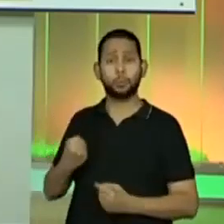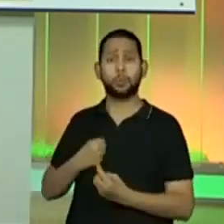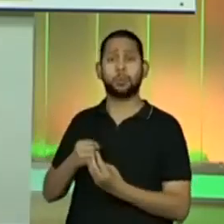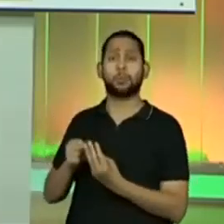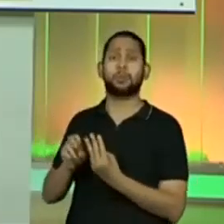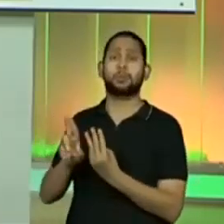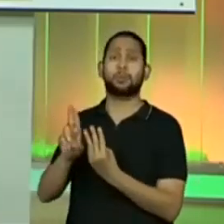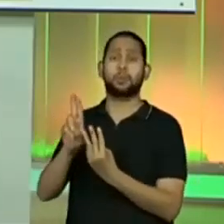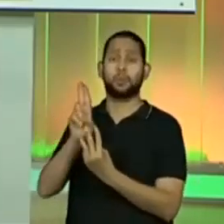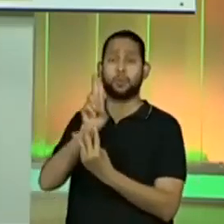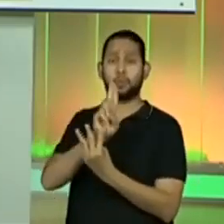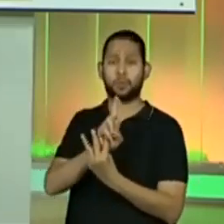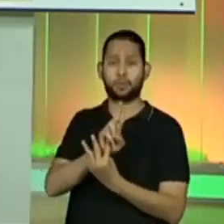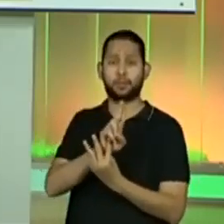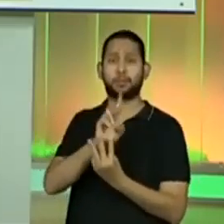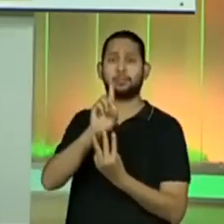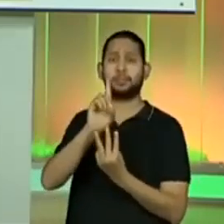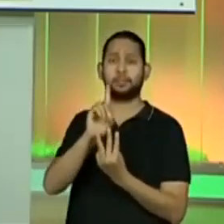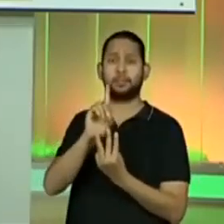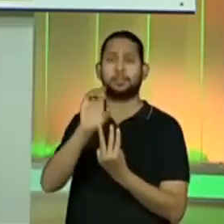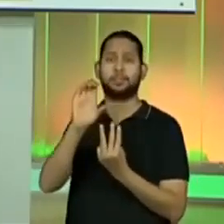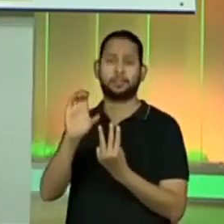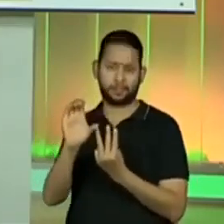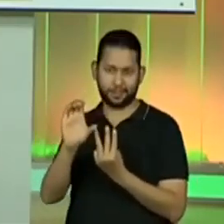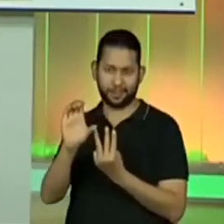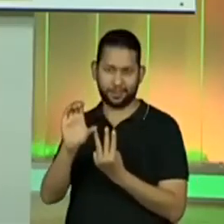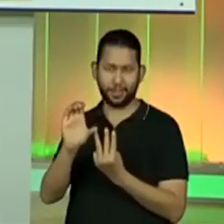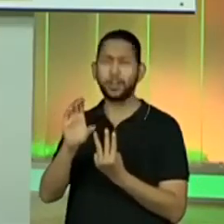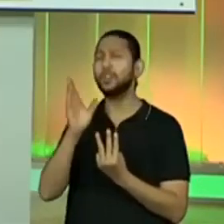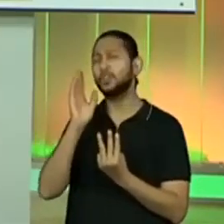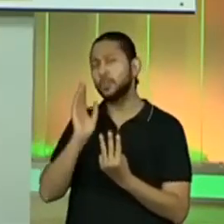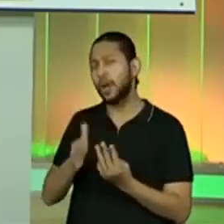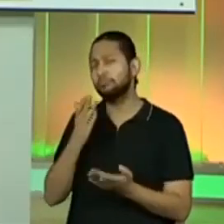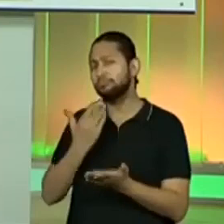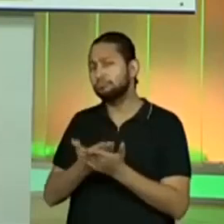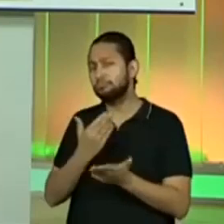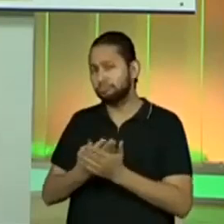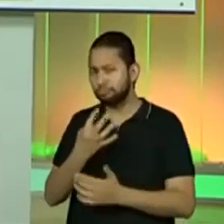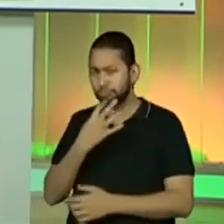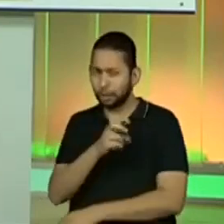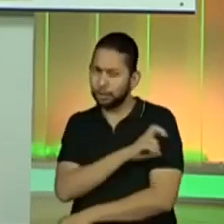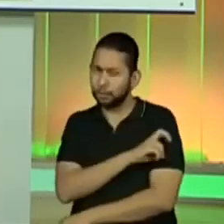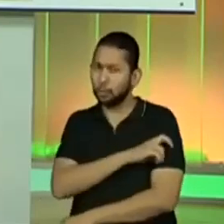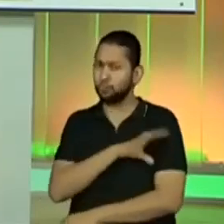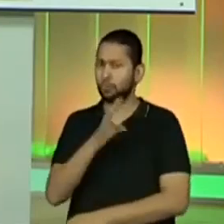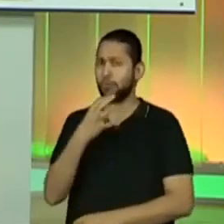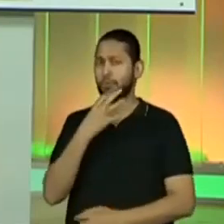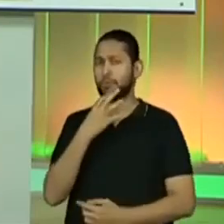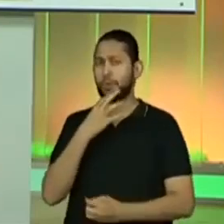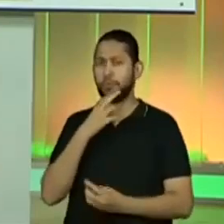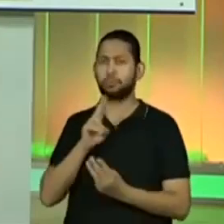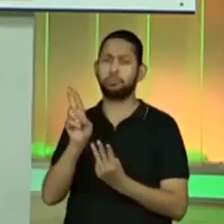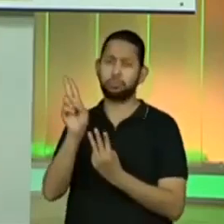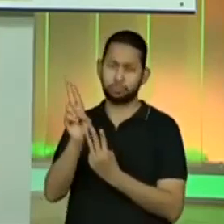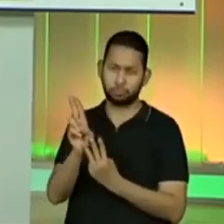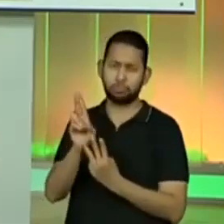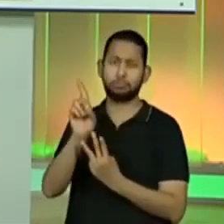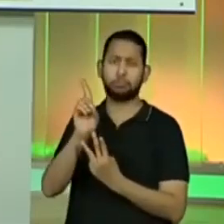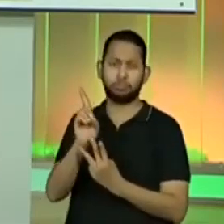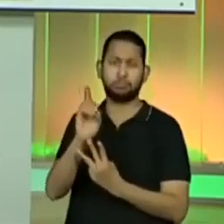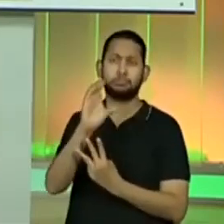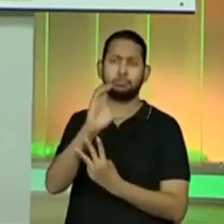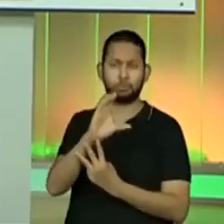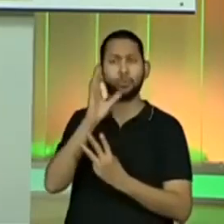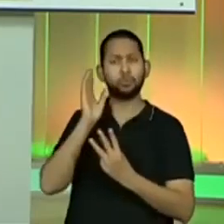Você que é criança do quinto ano já estuda o sistema de numeração decimal? há bastante tempo. Então, hoje, nós vamos